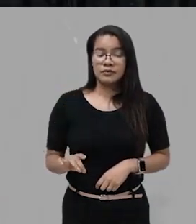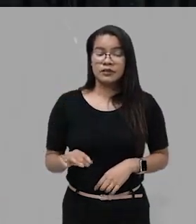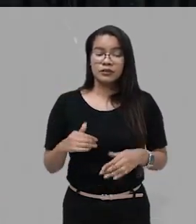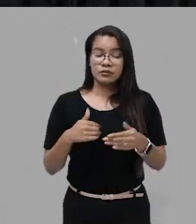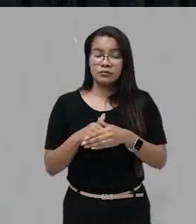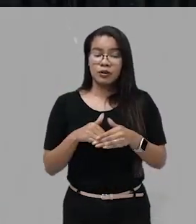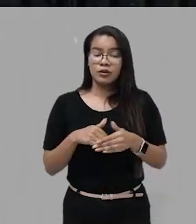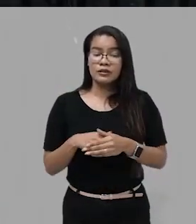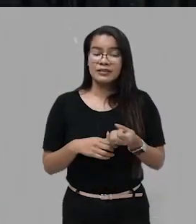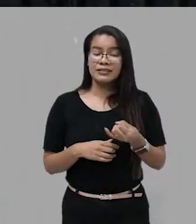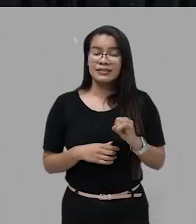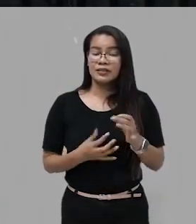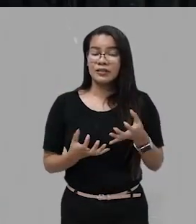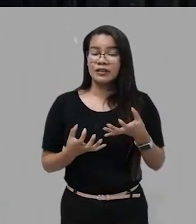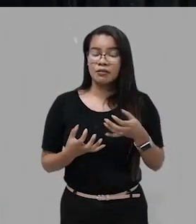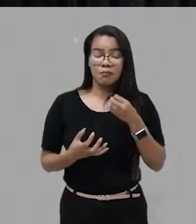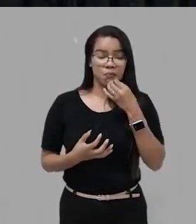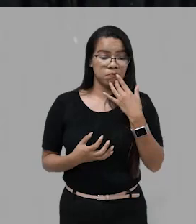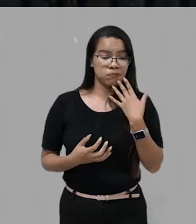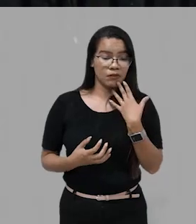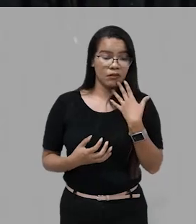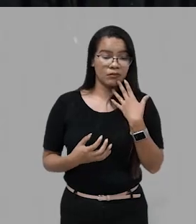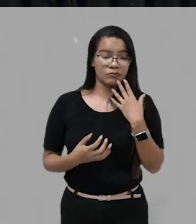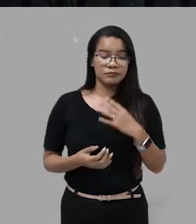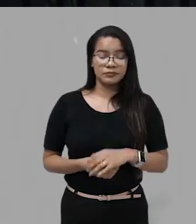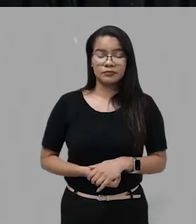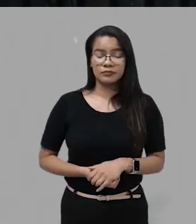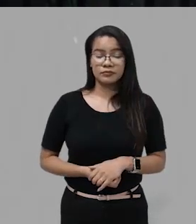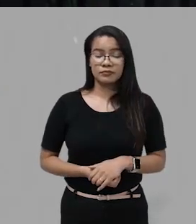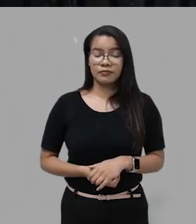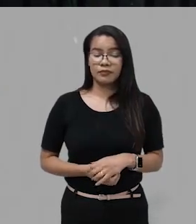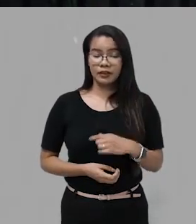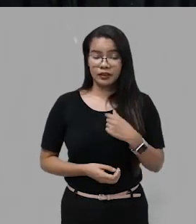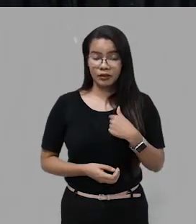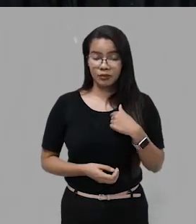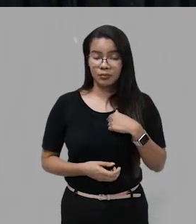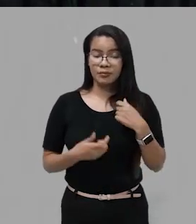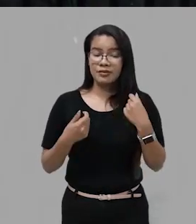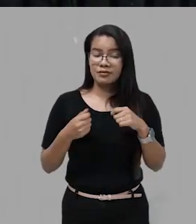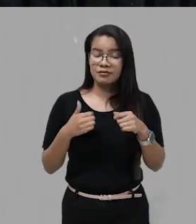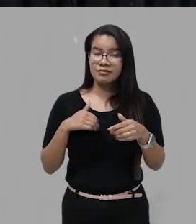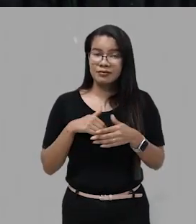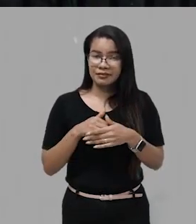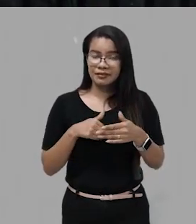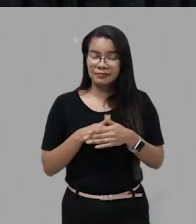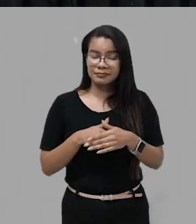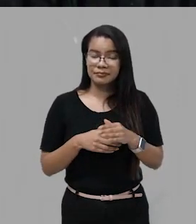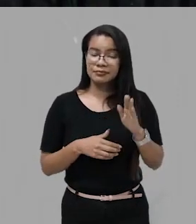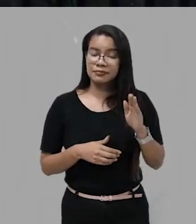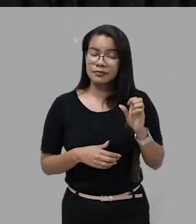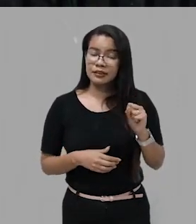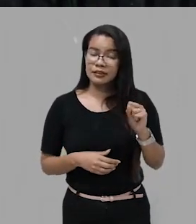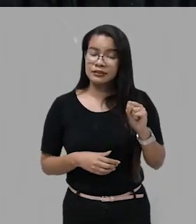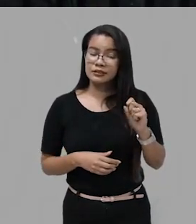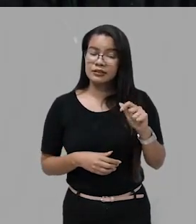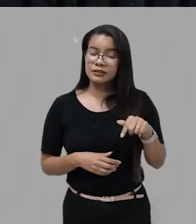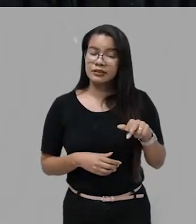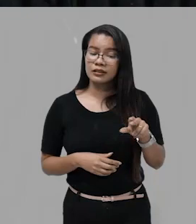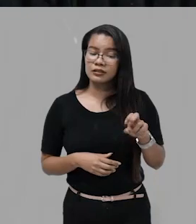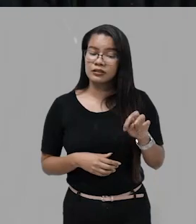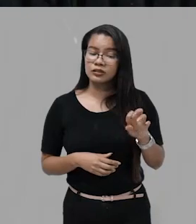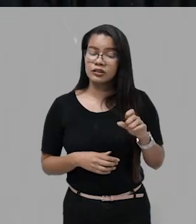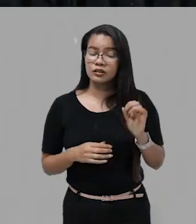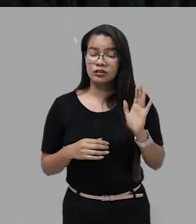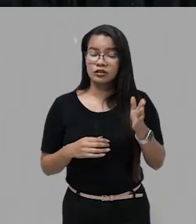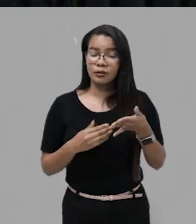quero ser bom de basquete, que é a imagem que eu coloquei aqui, eu tenho que treinar basquete. Aqui eu já posso